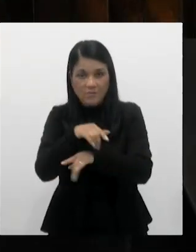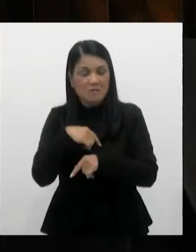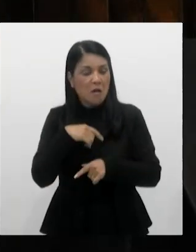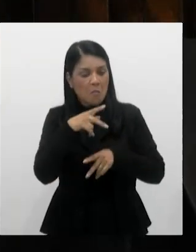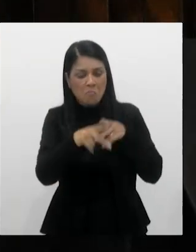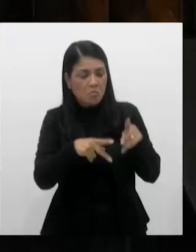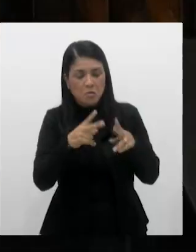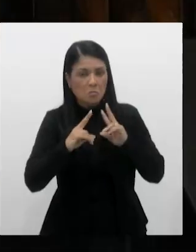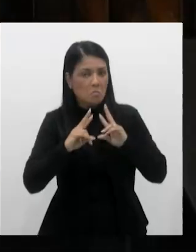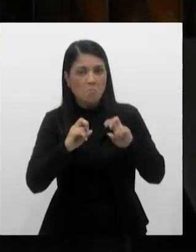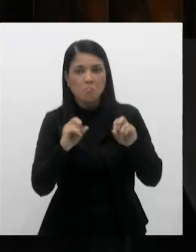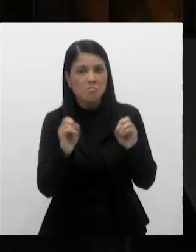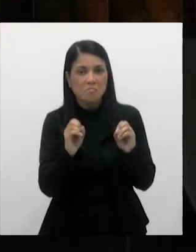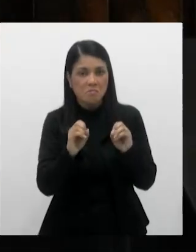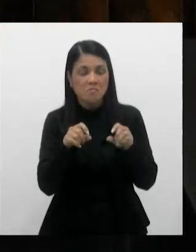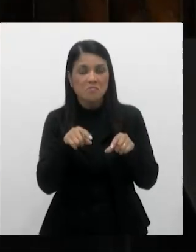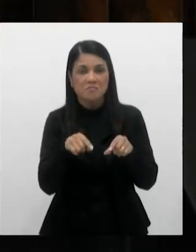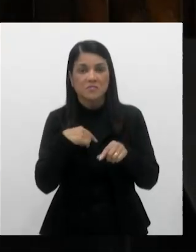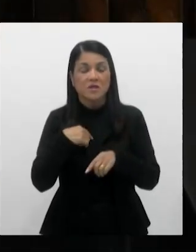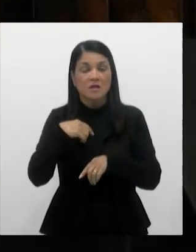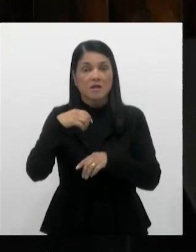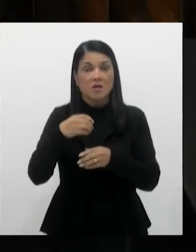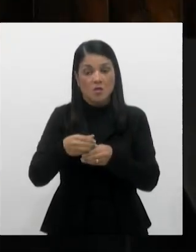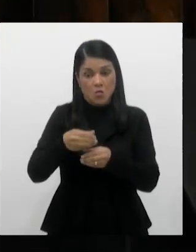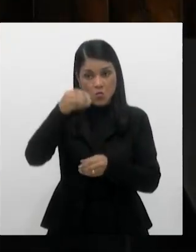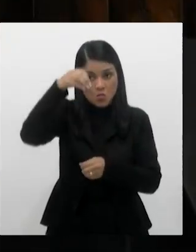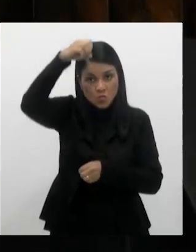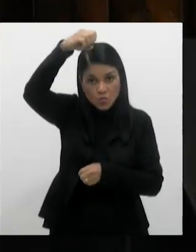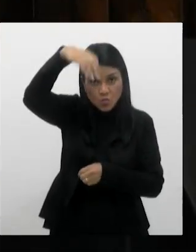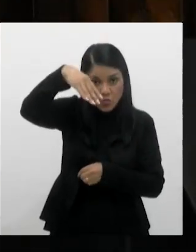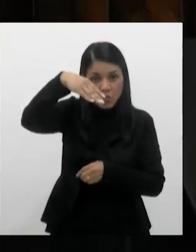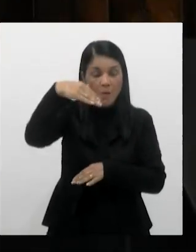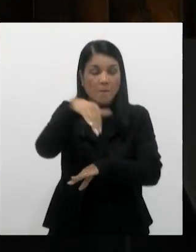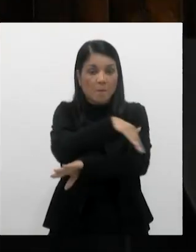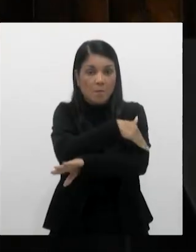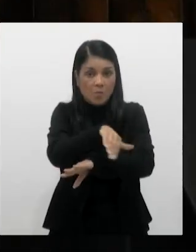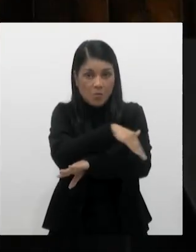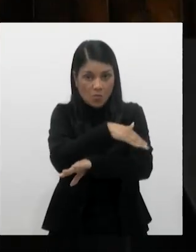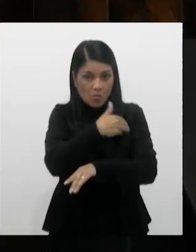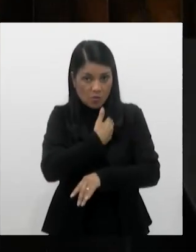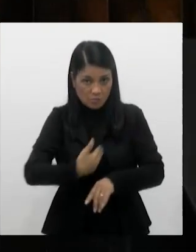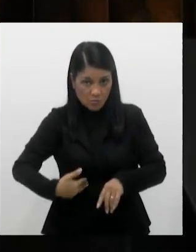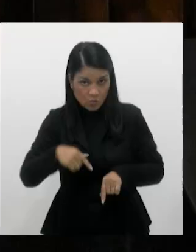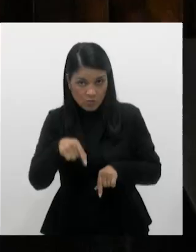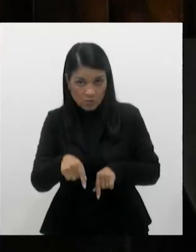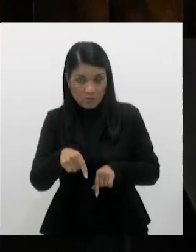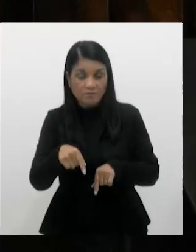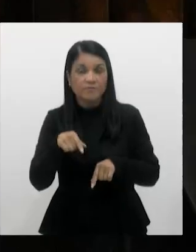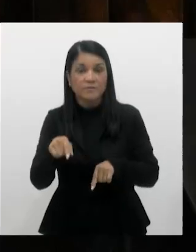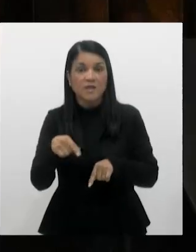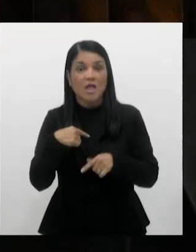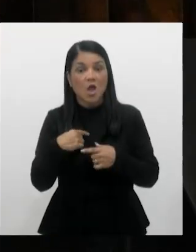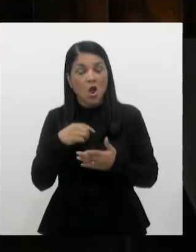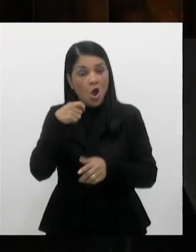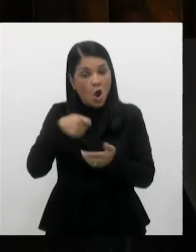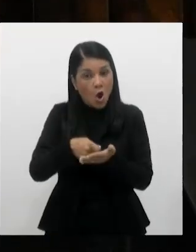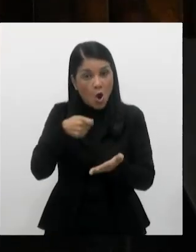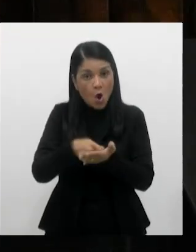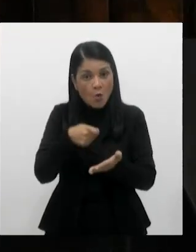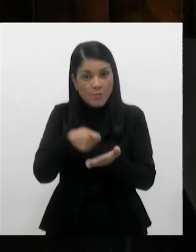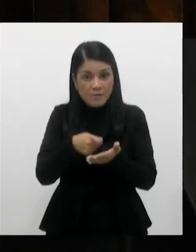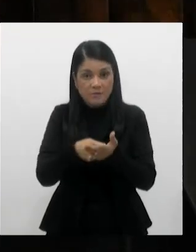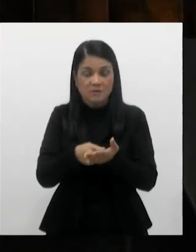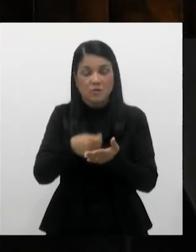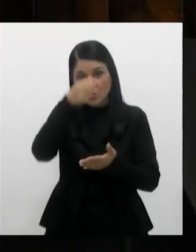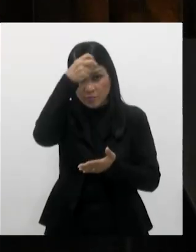atenta, mas a iluminação pública é obrigação do município fornecer esse serviço à população, não é a